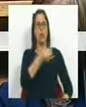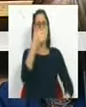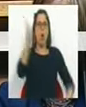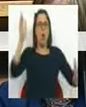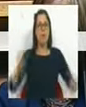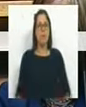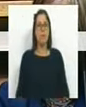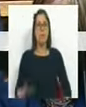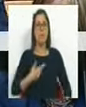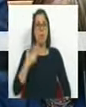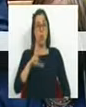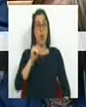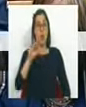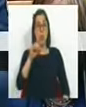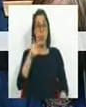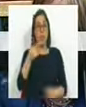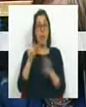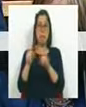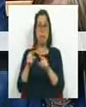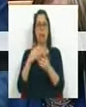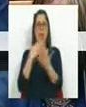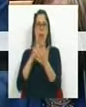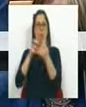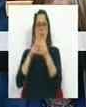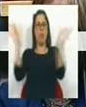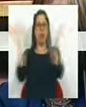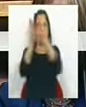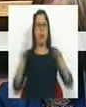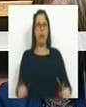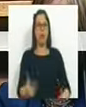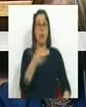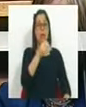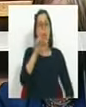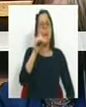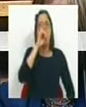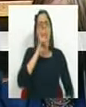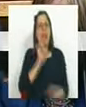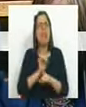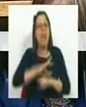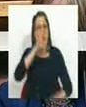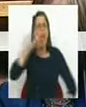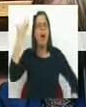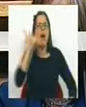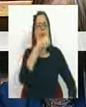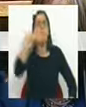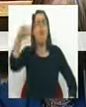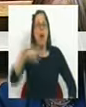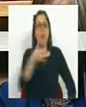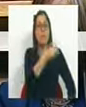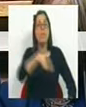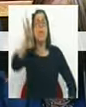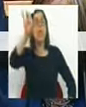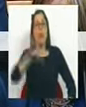2011. Foi o Dr. Nuno Crato que em 2011 arranjou os problemas todos. Mas em 2010 quem é que era governo? Em 2009?